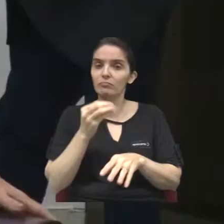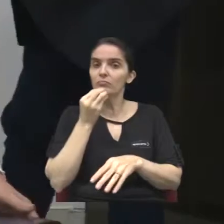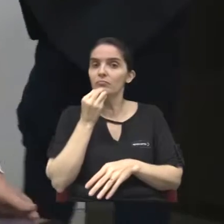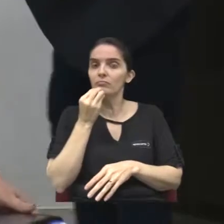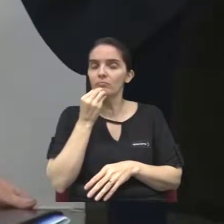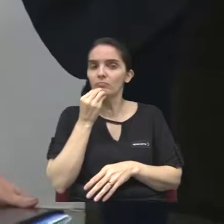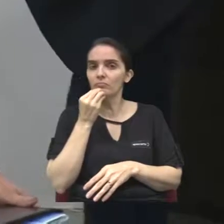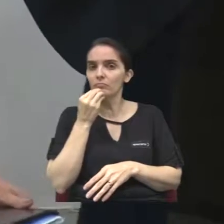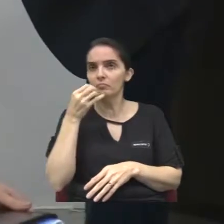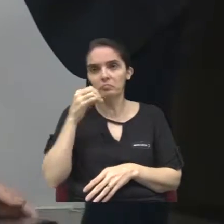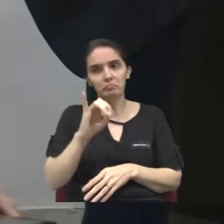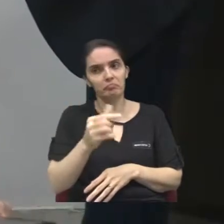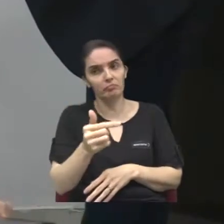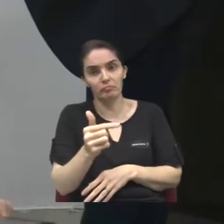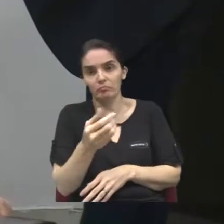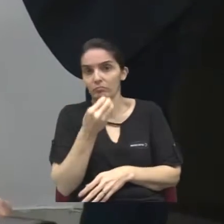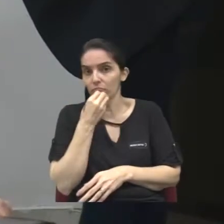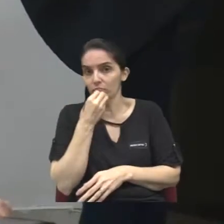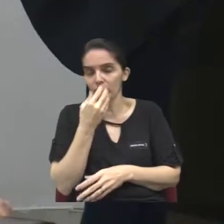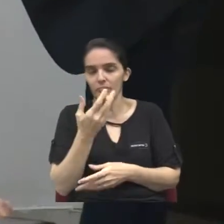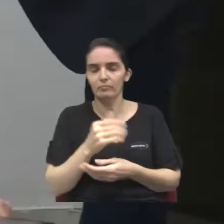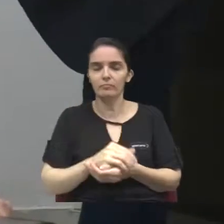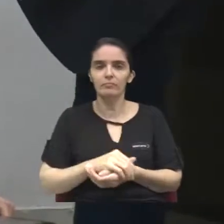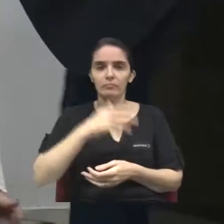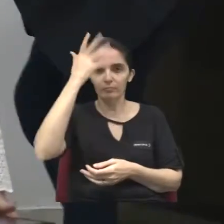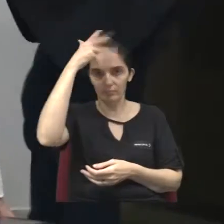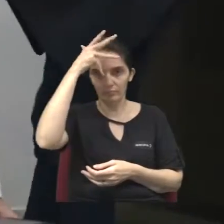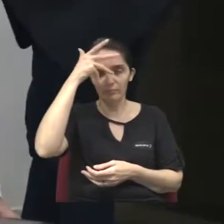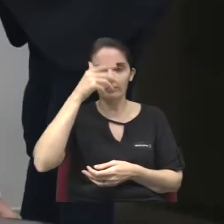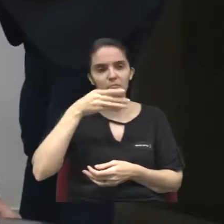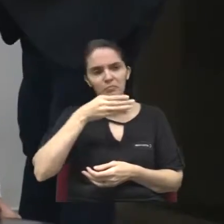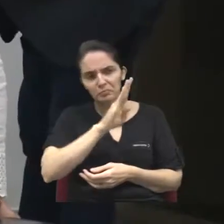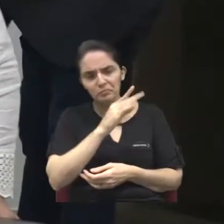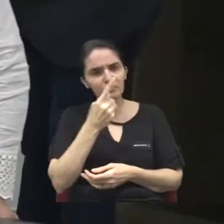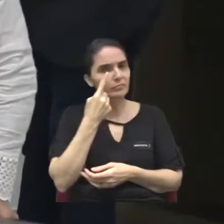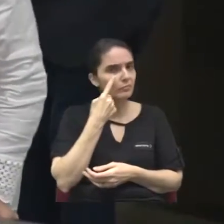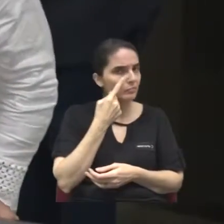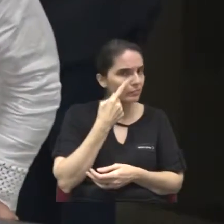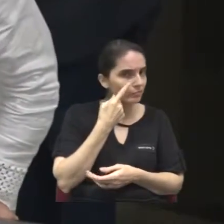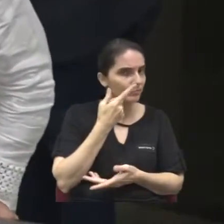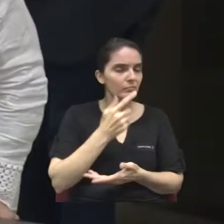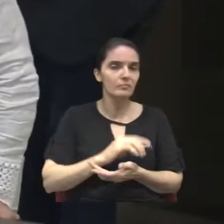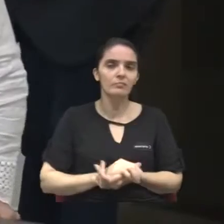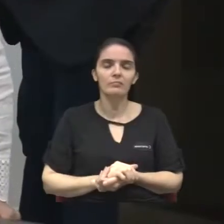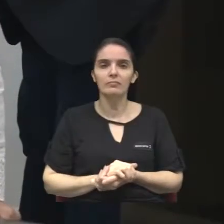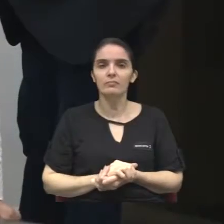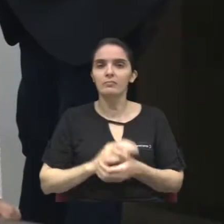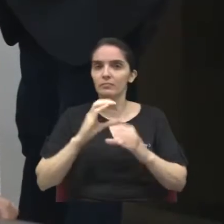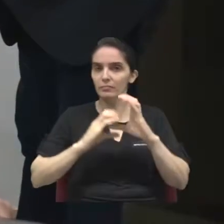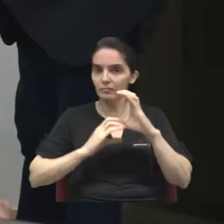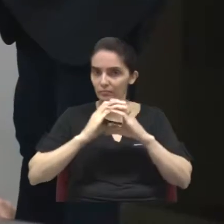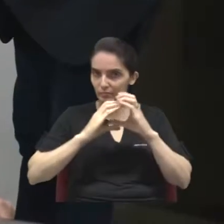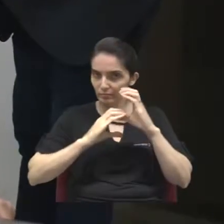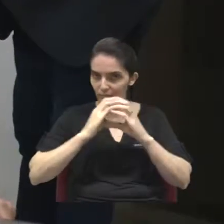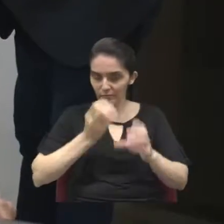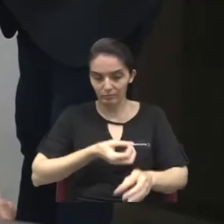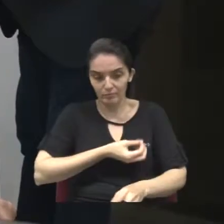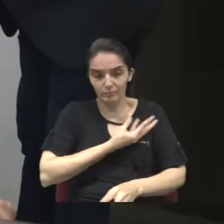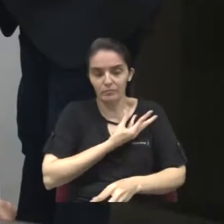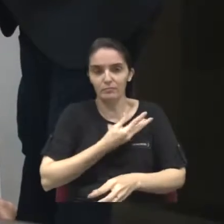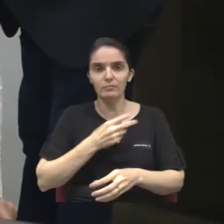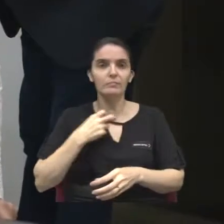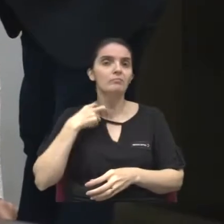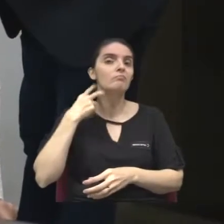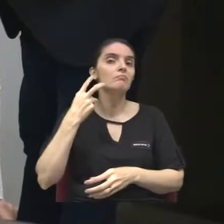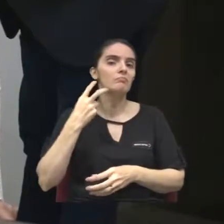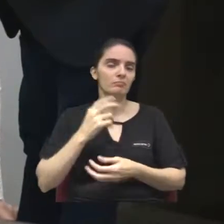teve, eu digo, vá assistir um concurso Verso e Voz